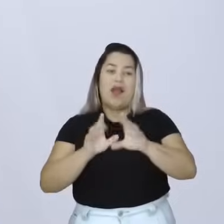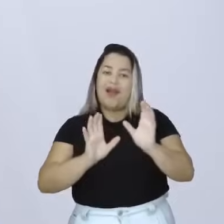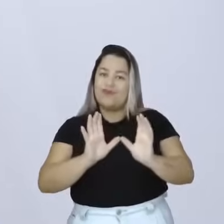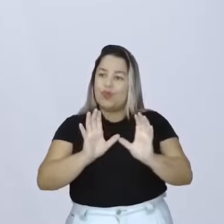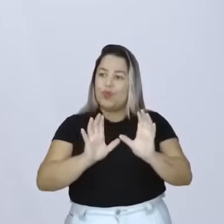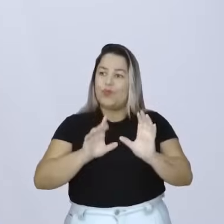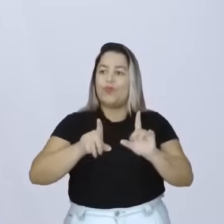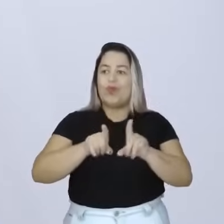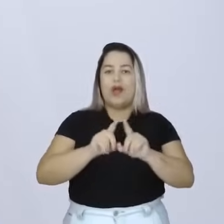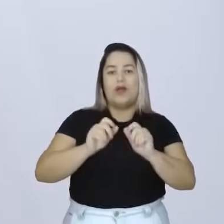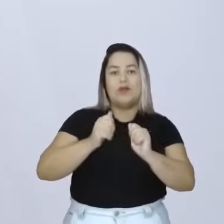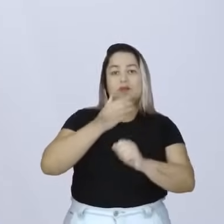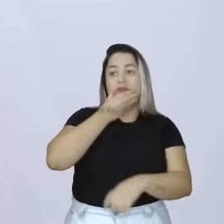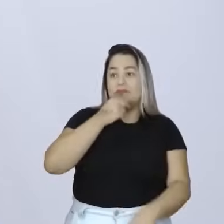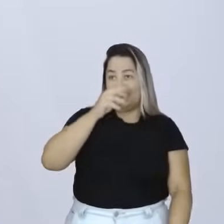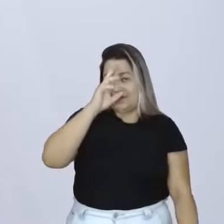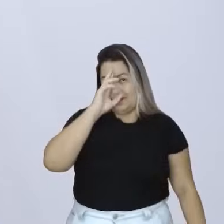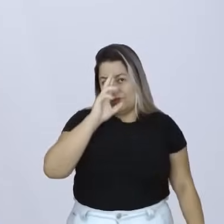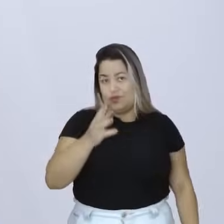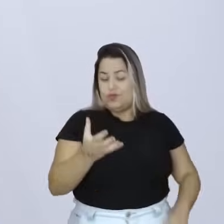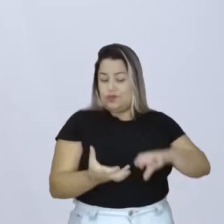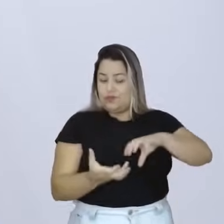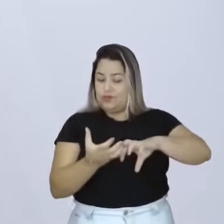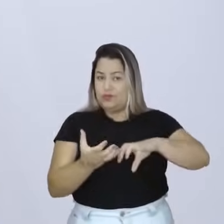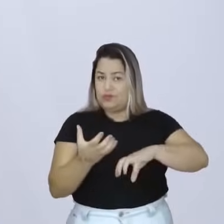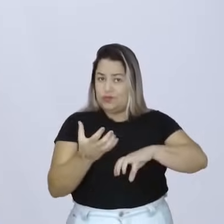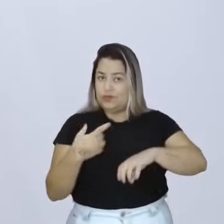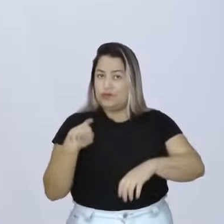e senhoras congressistas do nosso